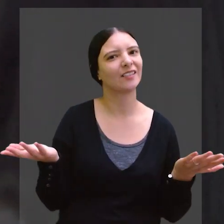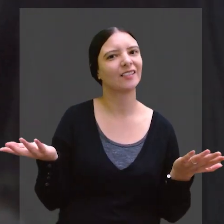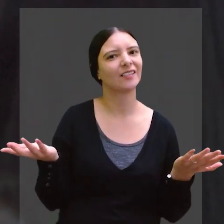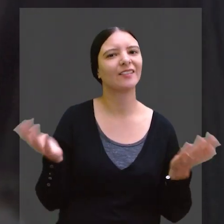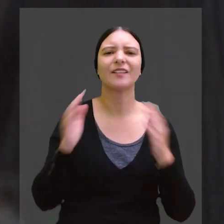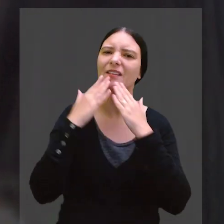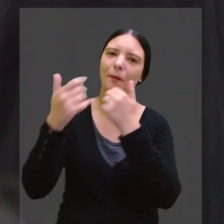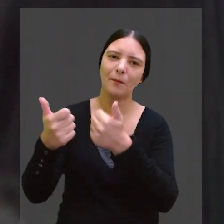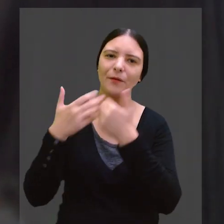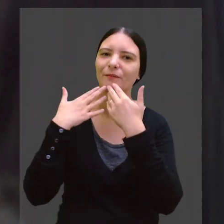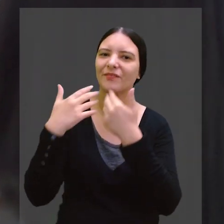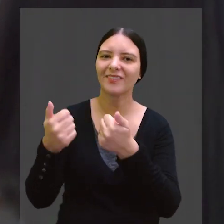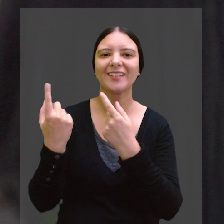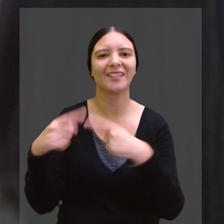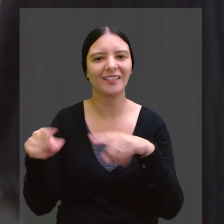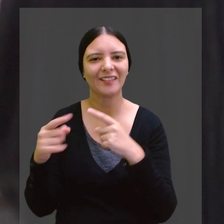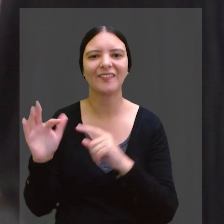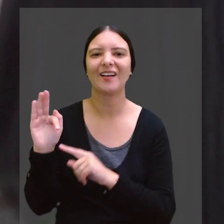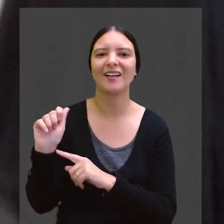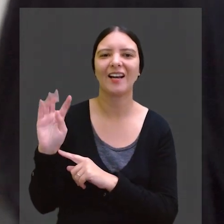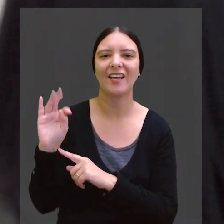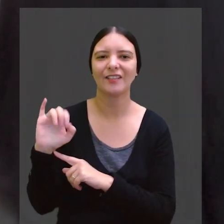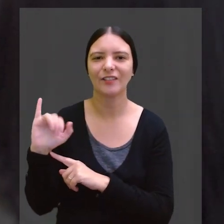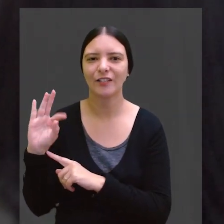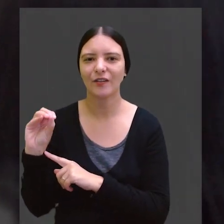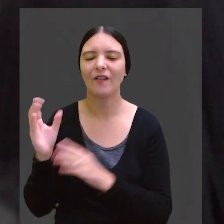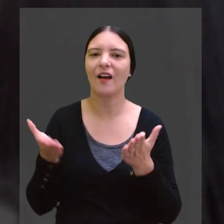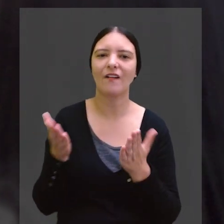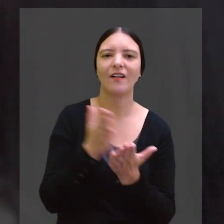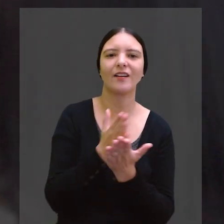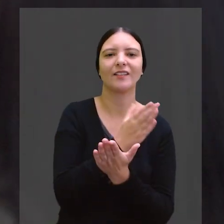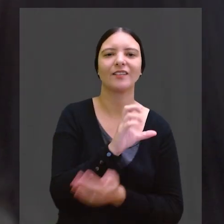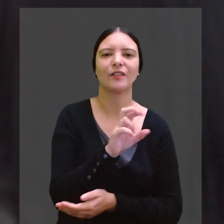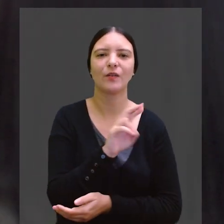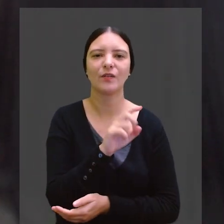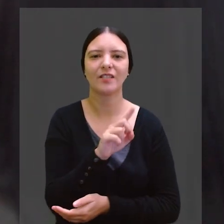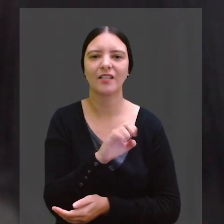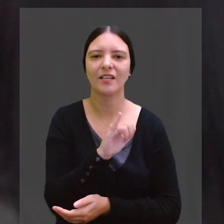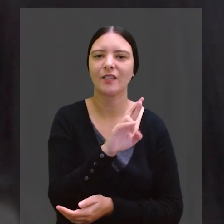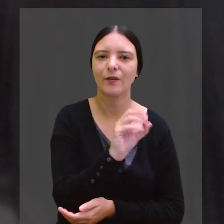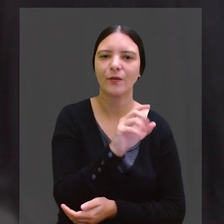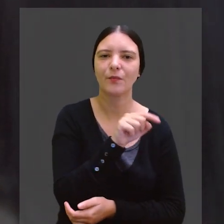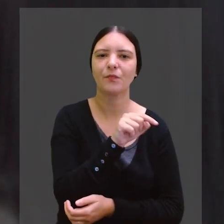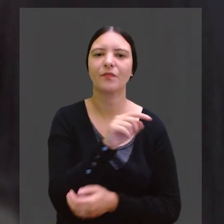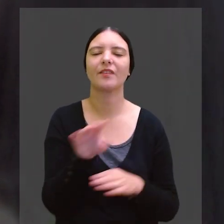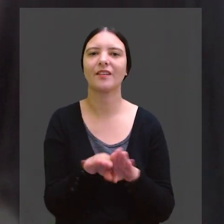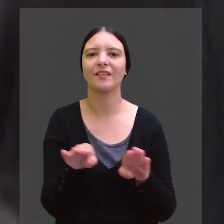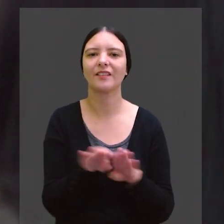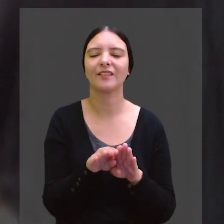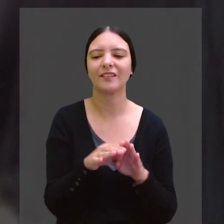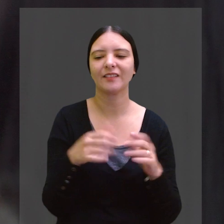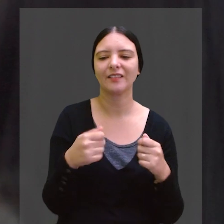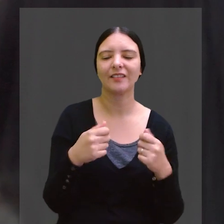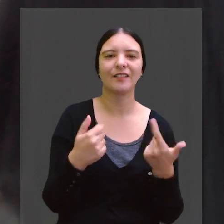Bom, então tá bom. Esse foi o hino do Atlético, agora vamos pro do Cruzeiro. O do Atlético não foi muito bom. O do Cruzeiro, para ser proporcional,